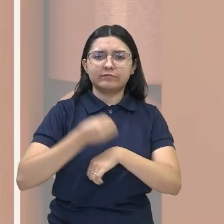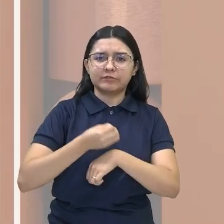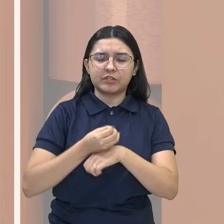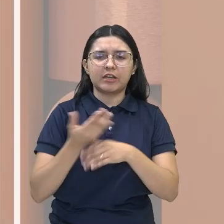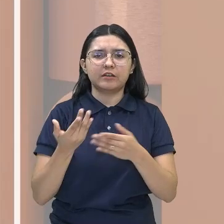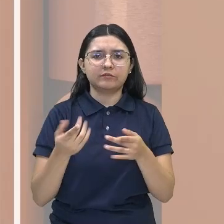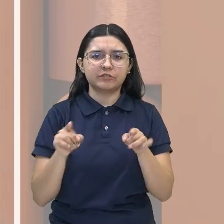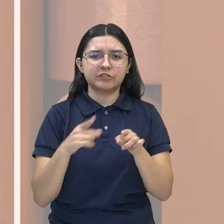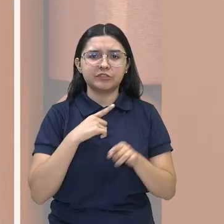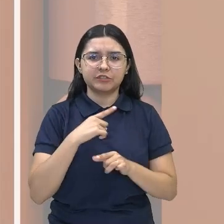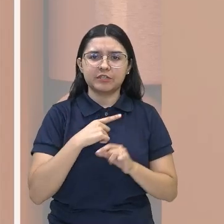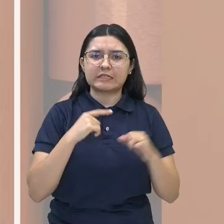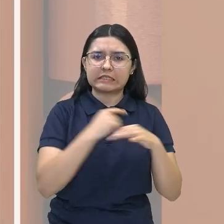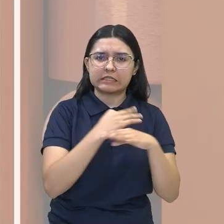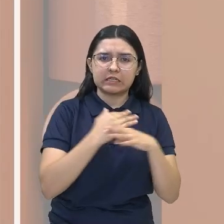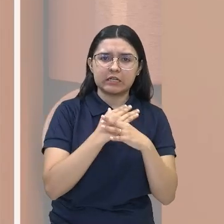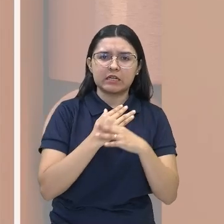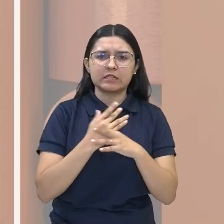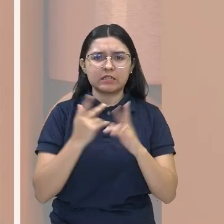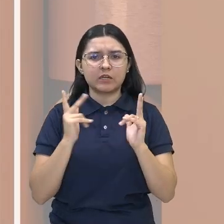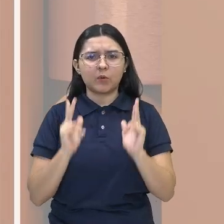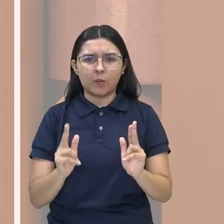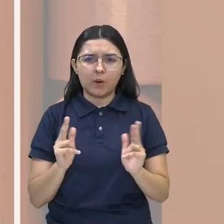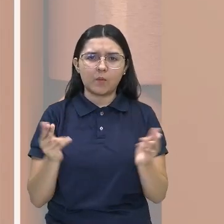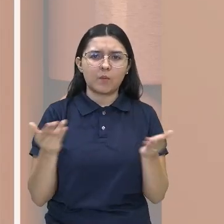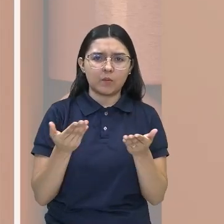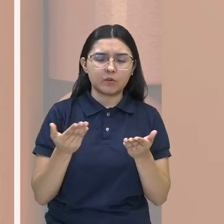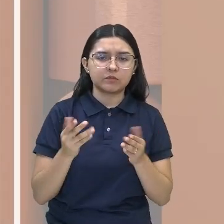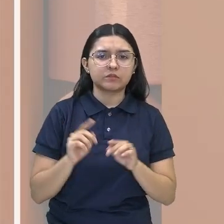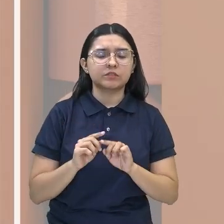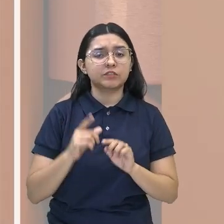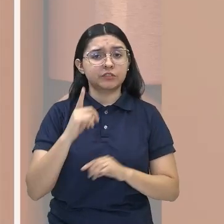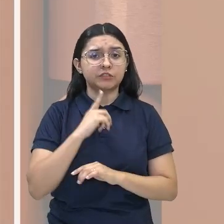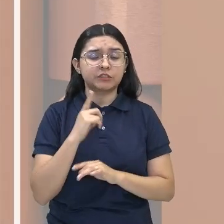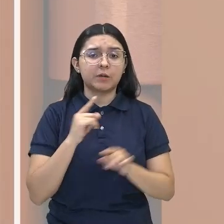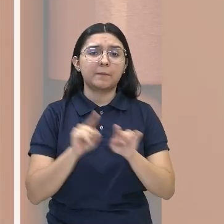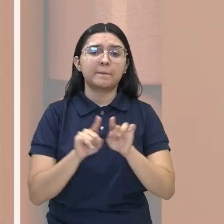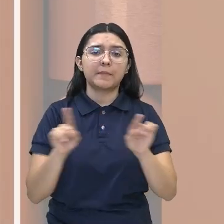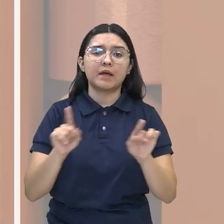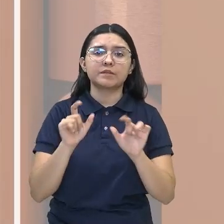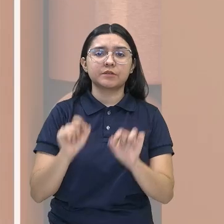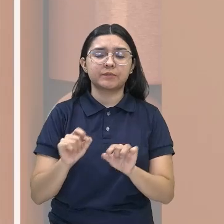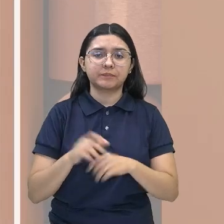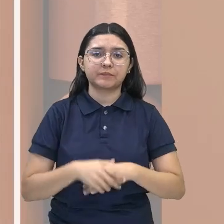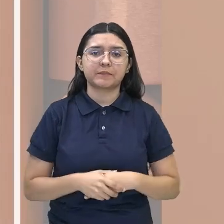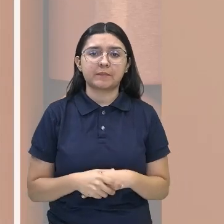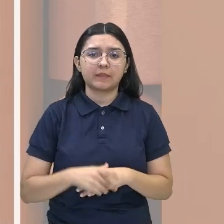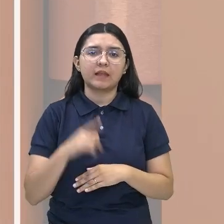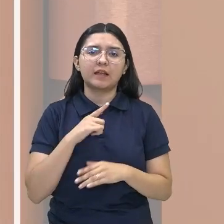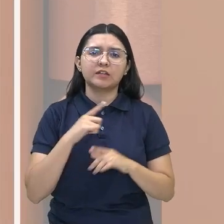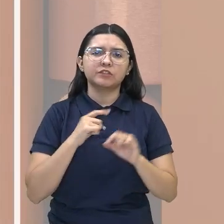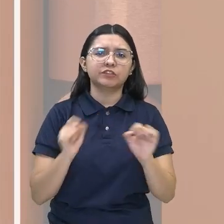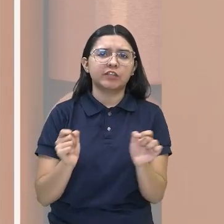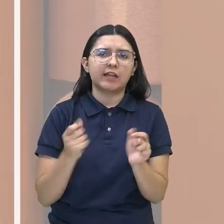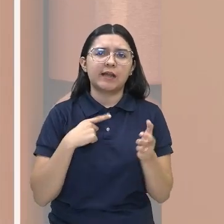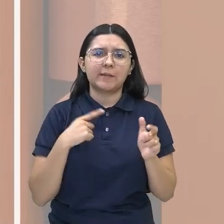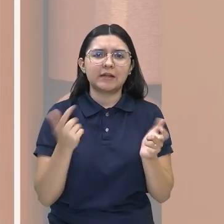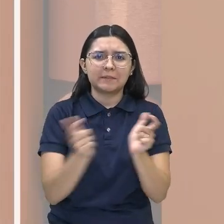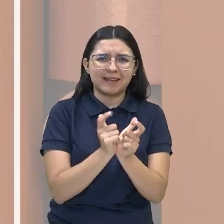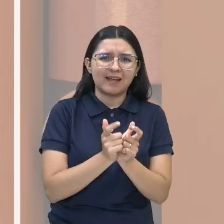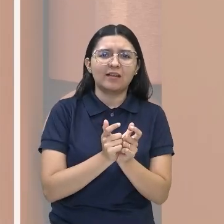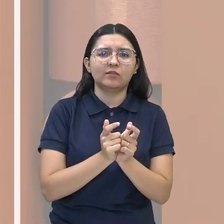hoje? Sim ou não, professor? Claro que existiam, só que elas eram bastante limitadas. O comércio era